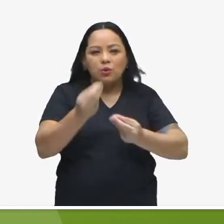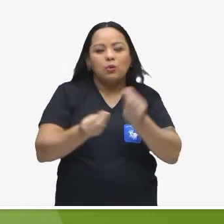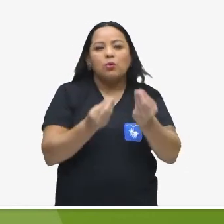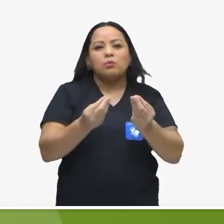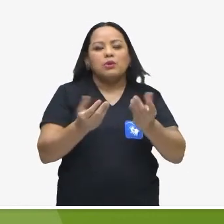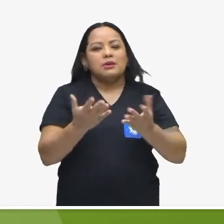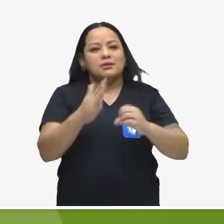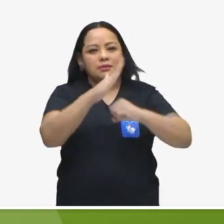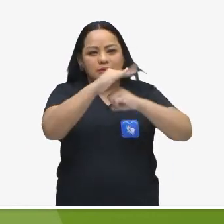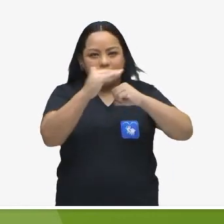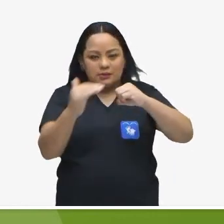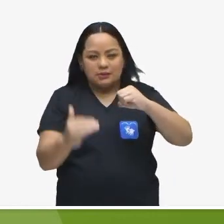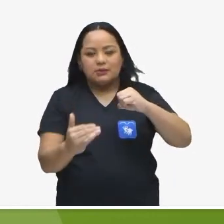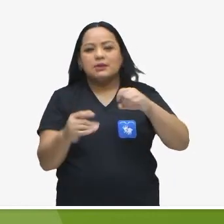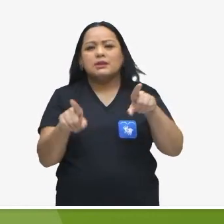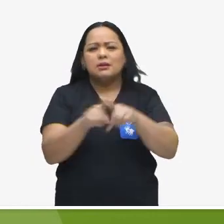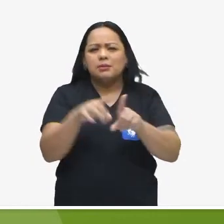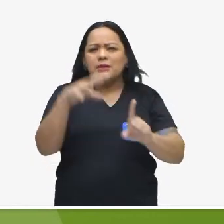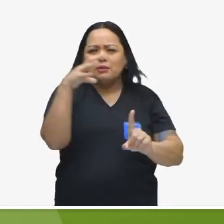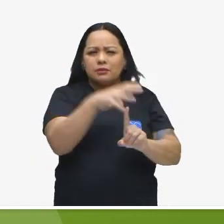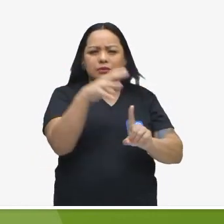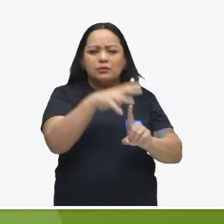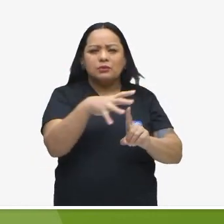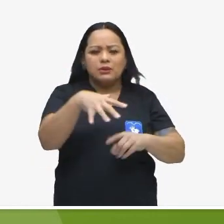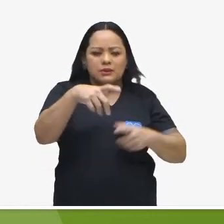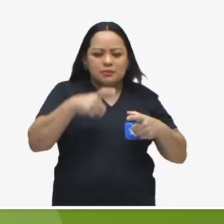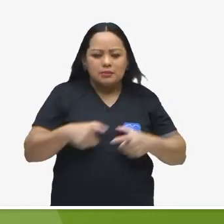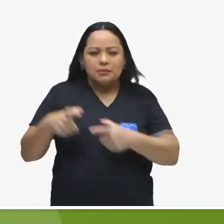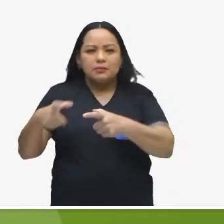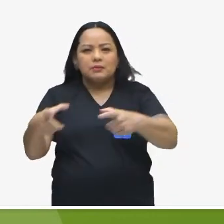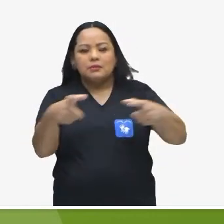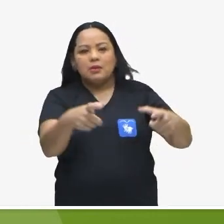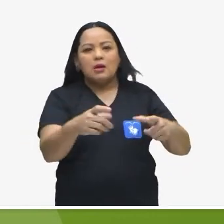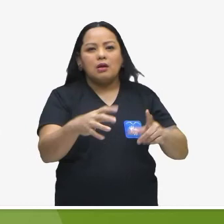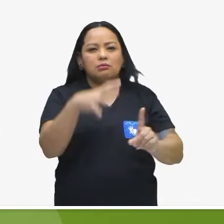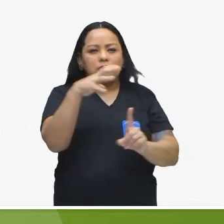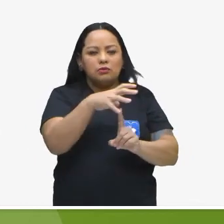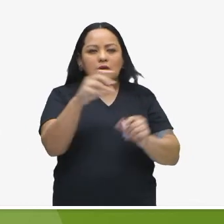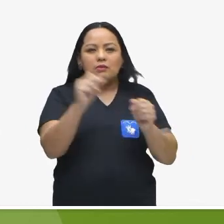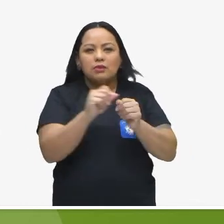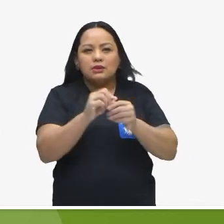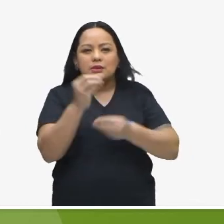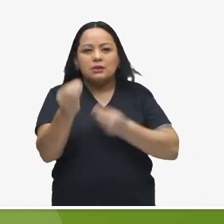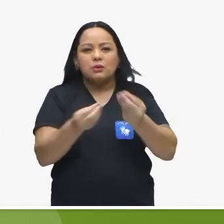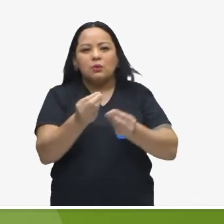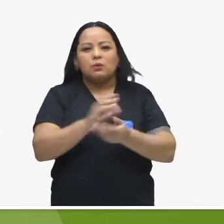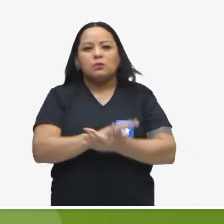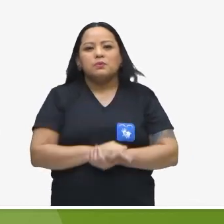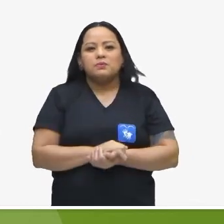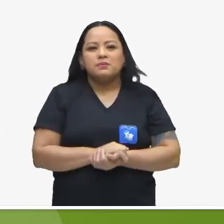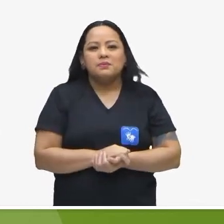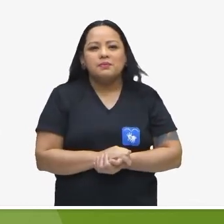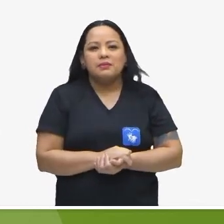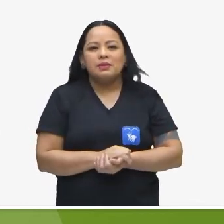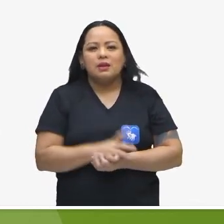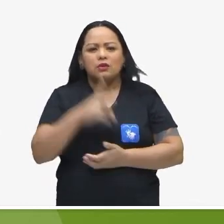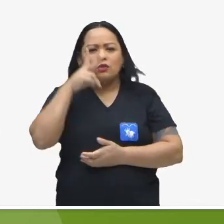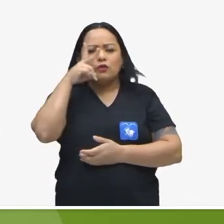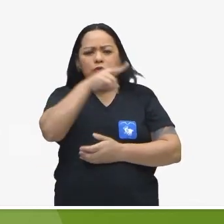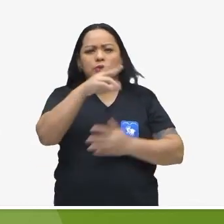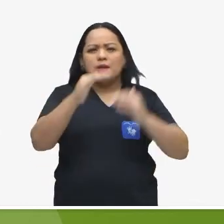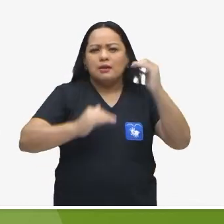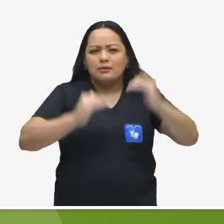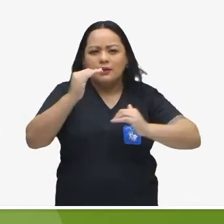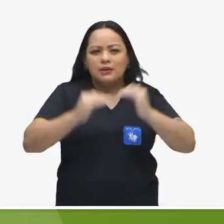atmosféricas também afetam os ecossistemas, podendo agir como perturbações de intensidades